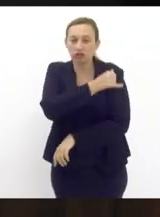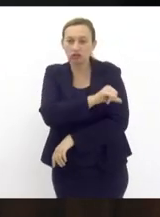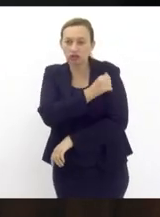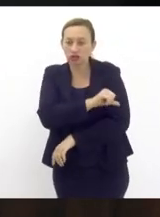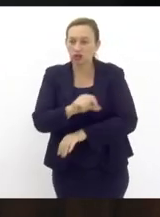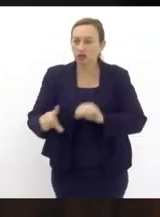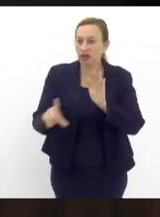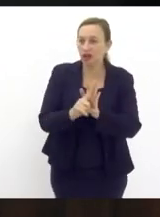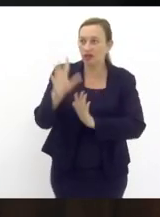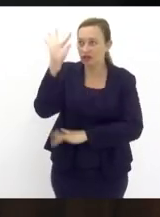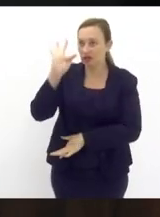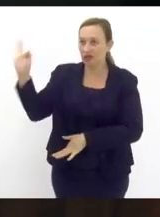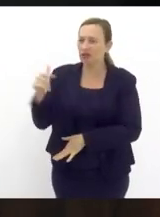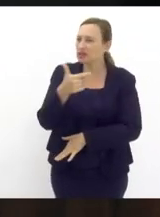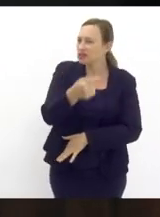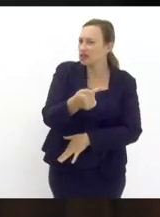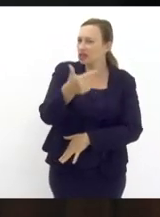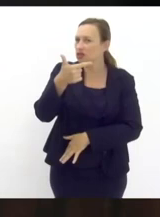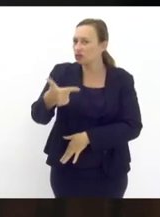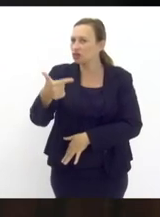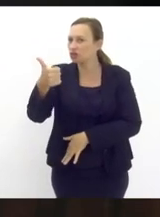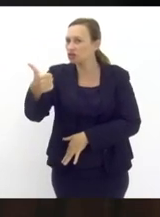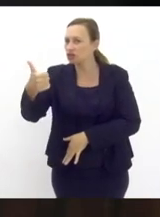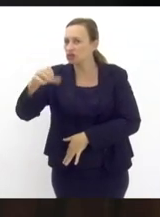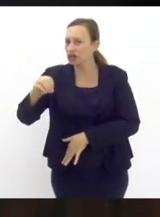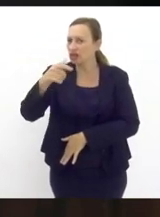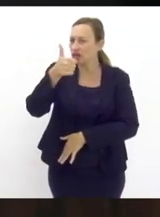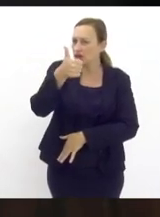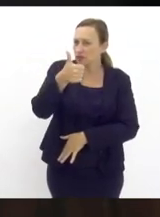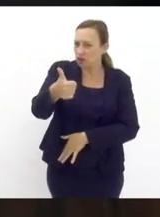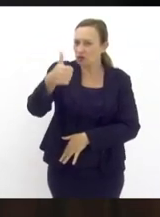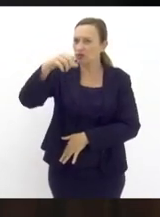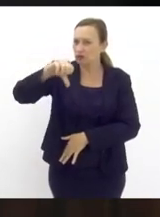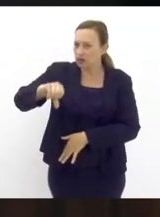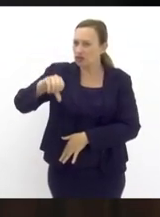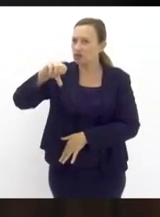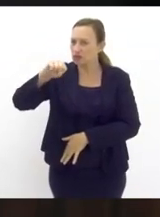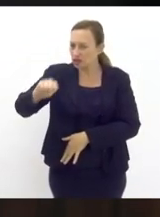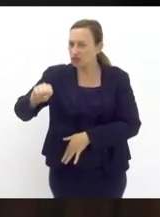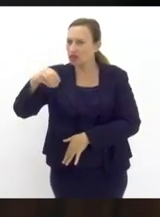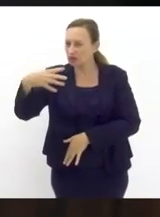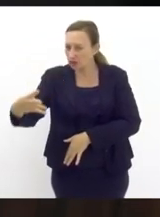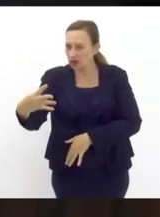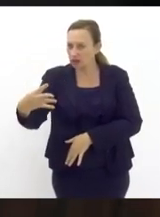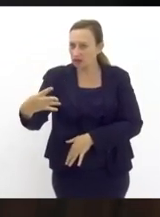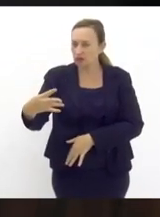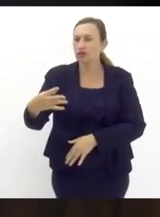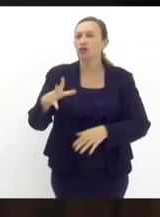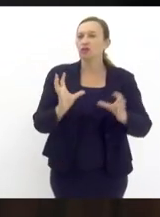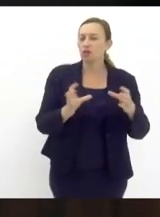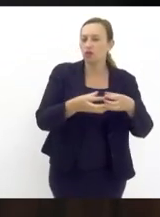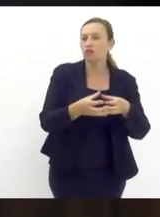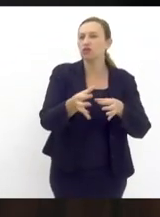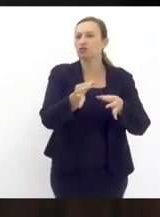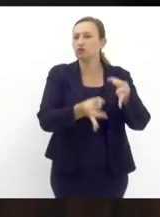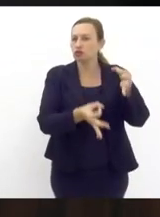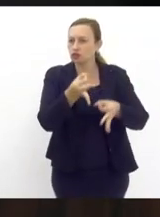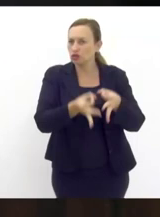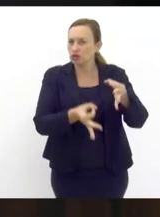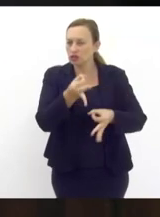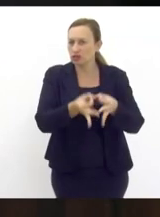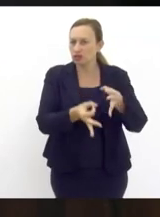da lei federal 72 10 de 1984 pendentes parecer das comissões de construção justiça